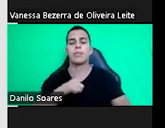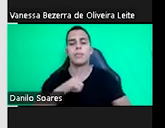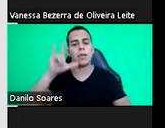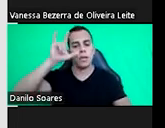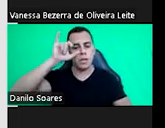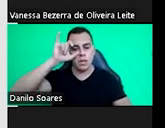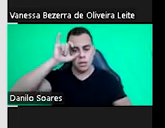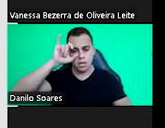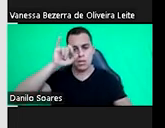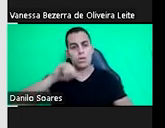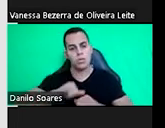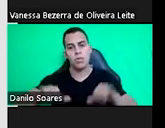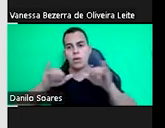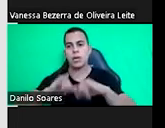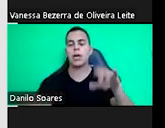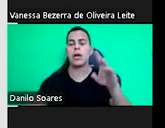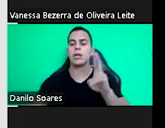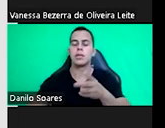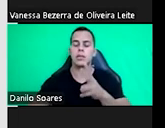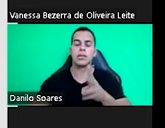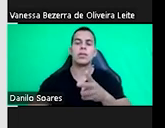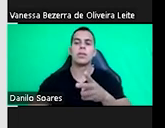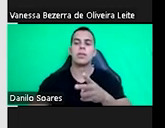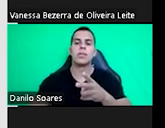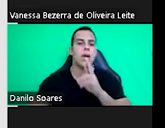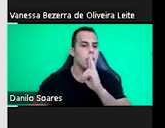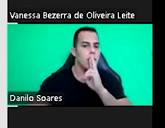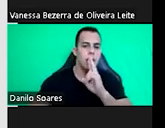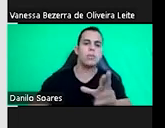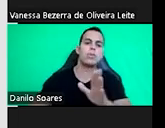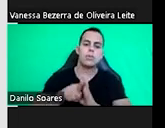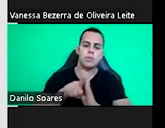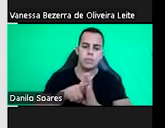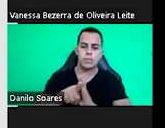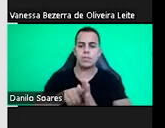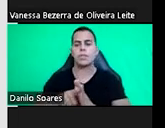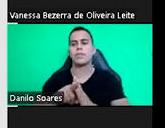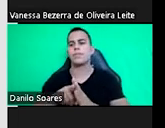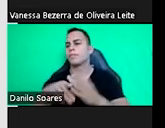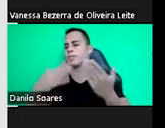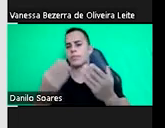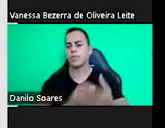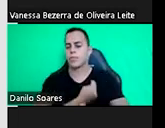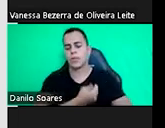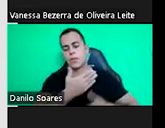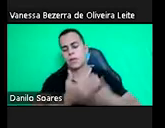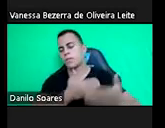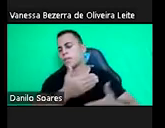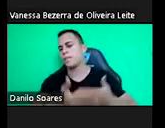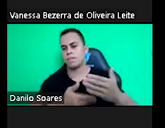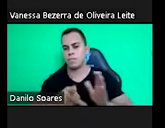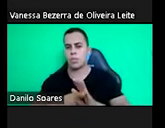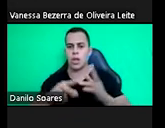que a gente fica divulgando aí os resultados das nossas pesquisas ou, enfim, a rotina do nosso